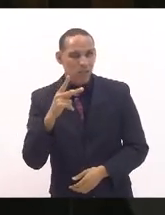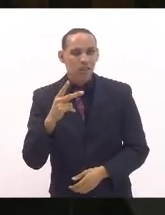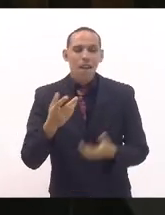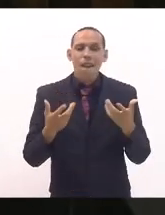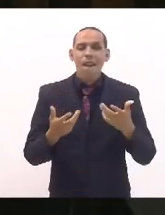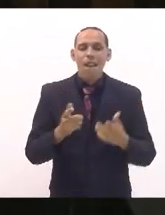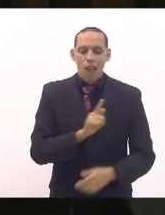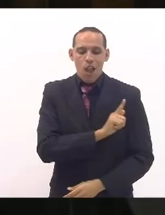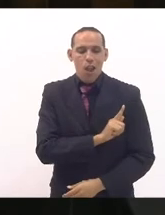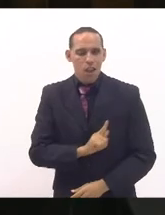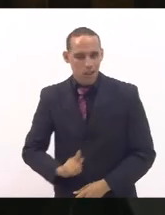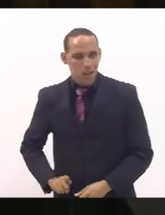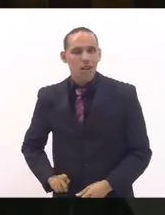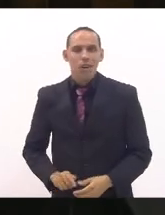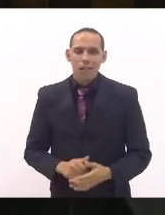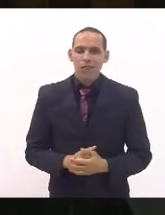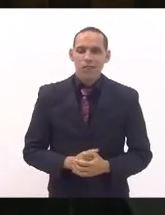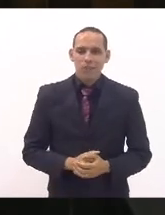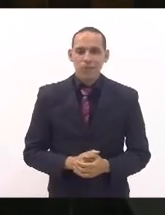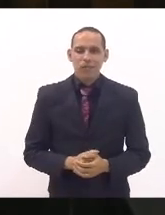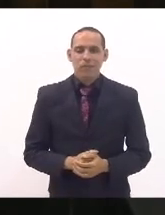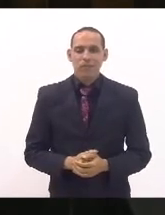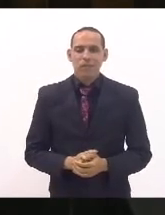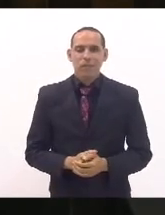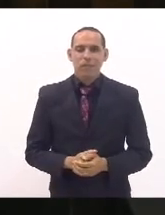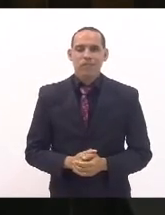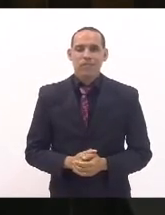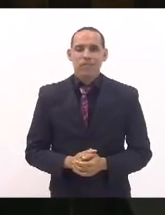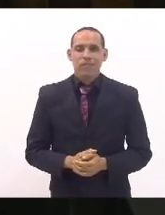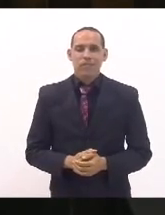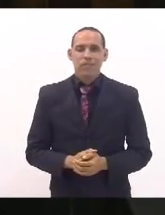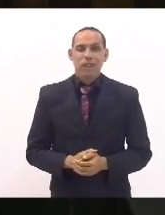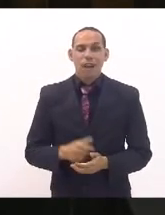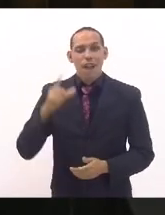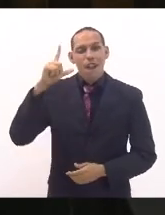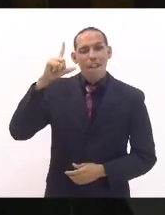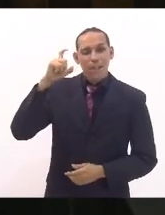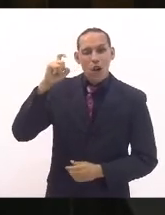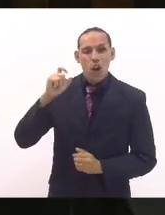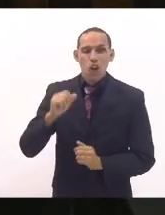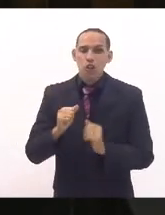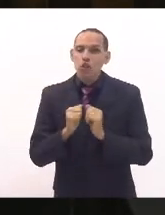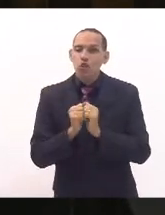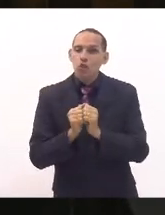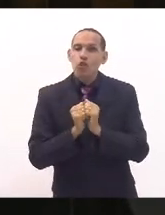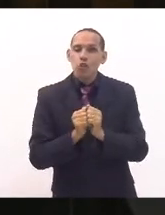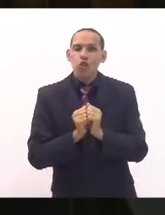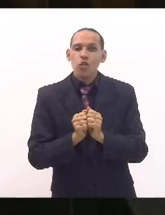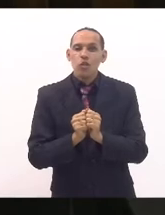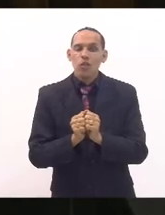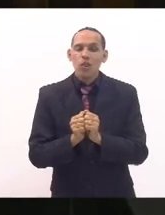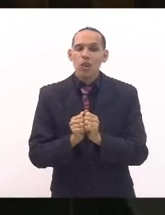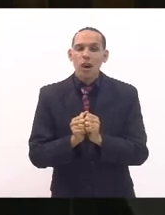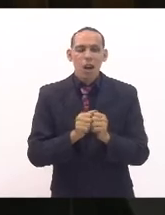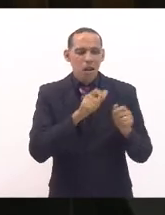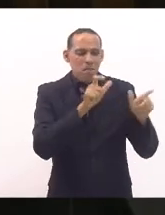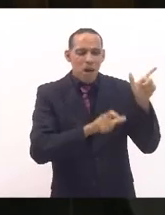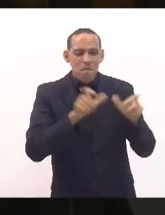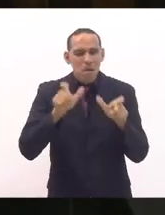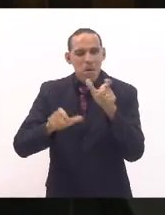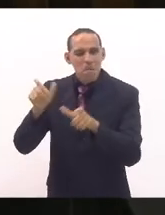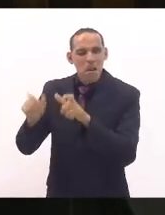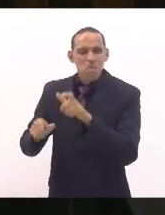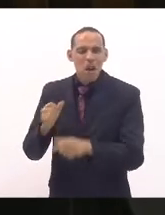governador do estado que tirou fotografia ao lado dos maiores